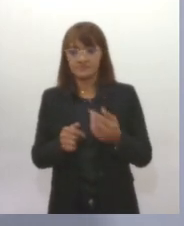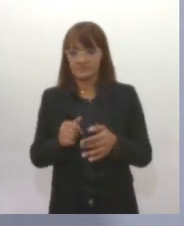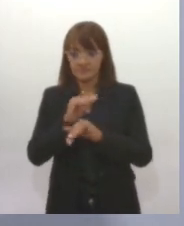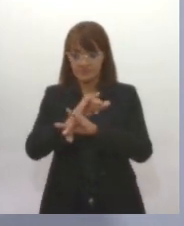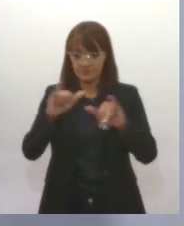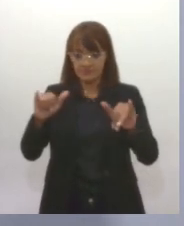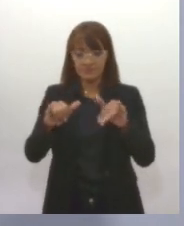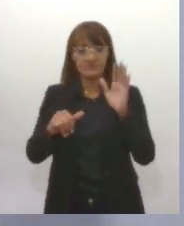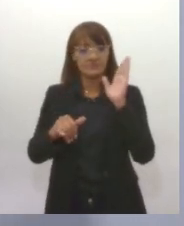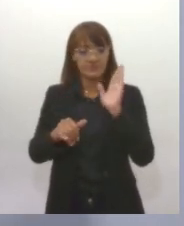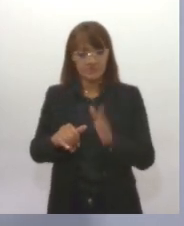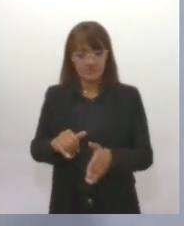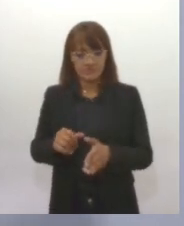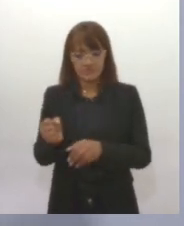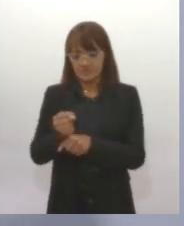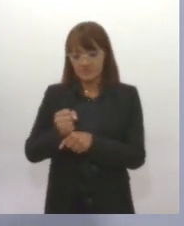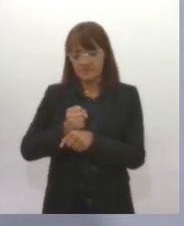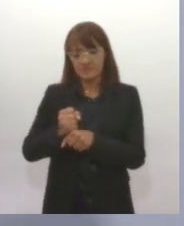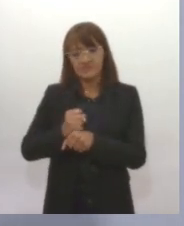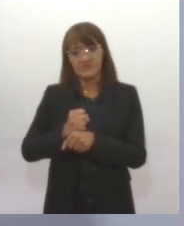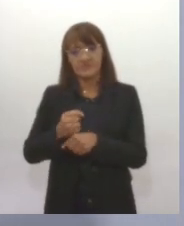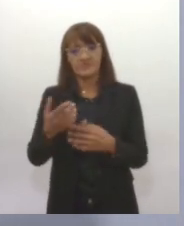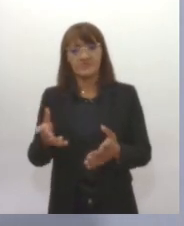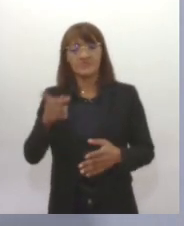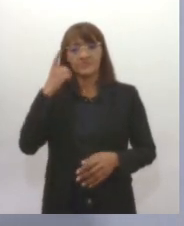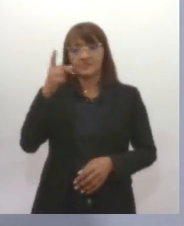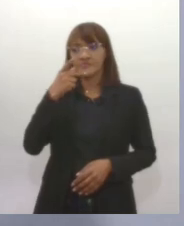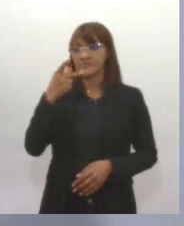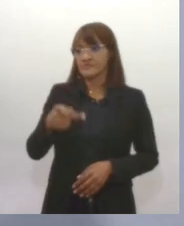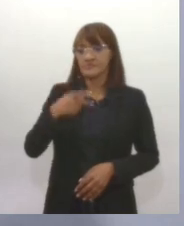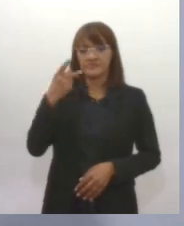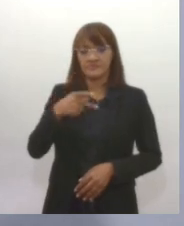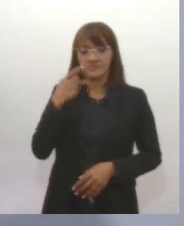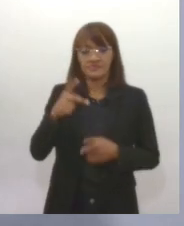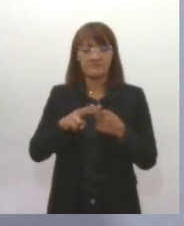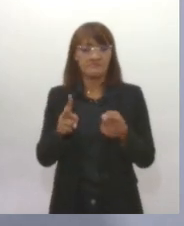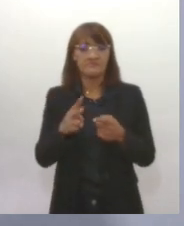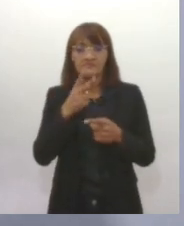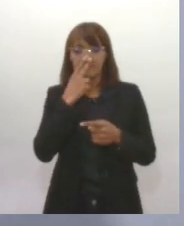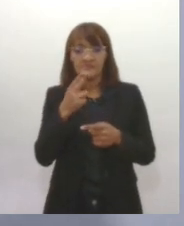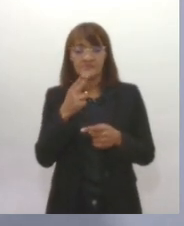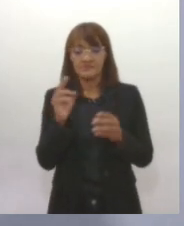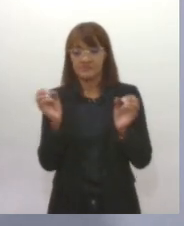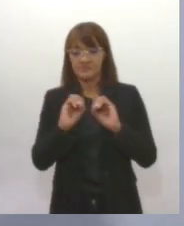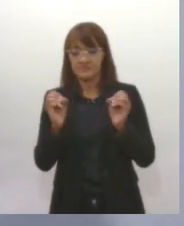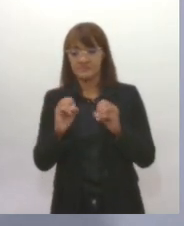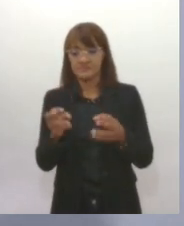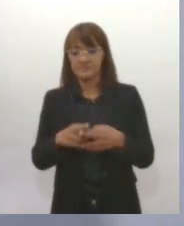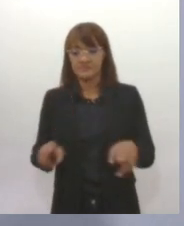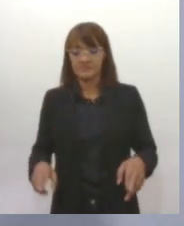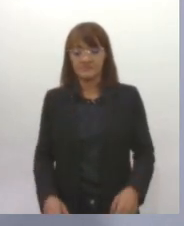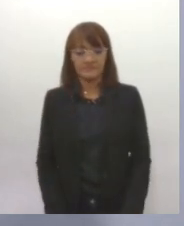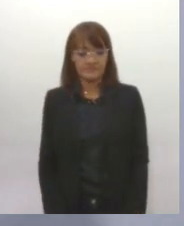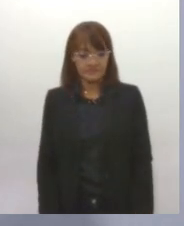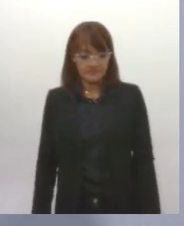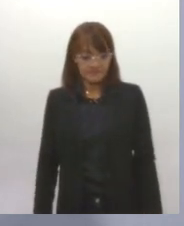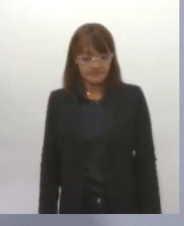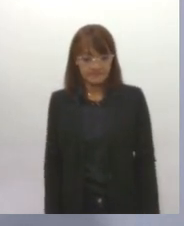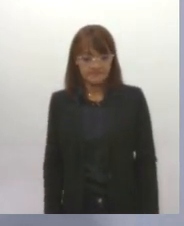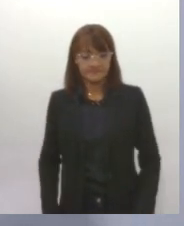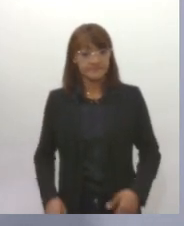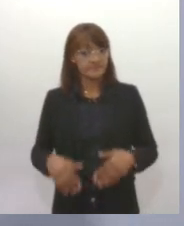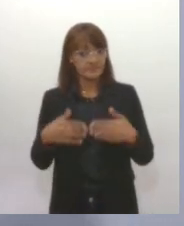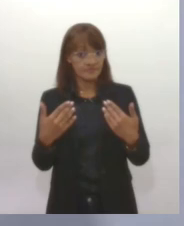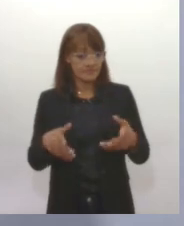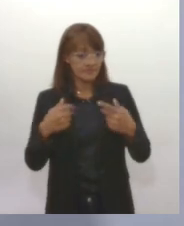anos a fio, os deputados falando. E parece que não serve para nada. Então, a gente precisa dizer ao povo do estado de Sergipe quem é